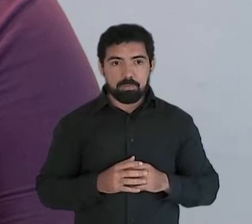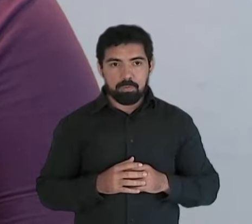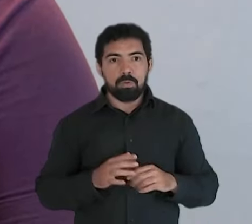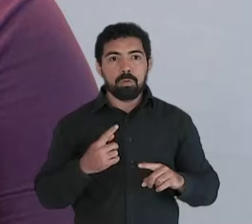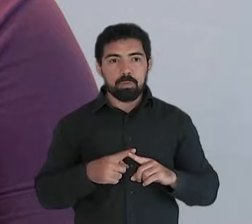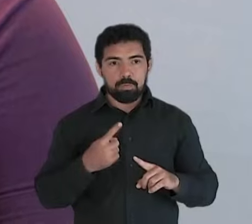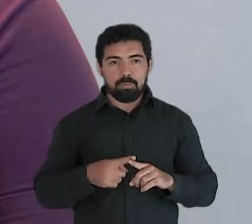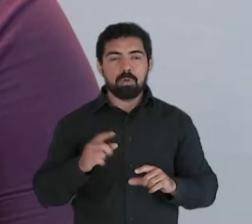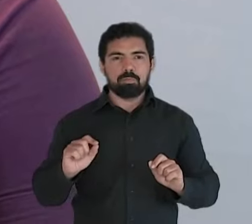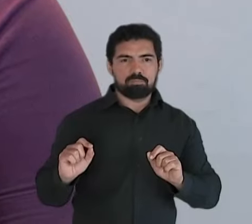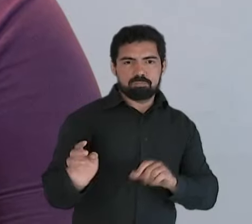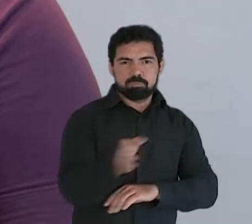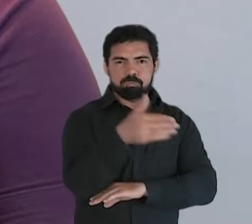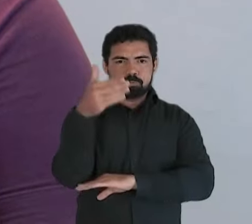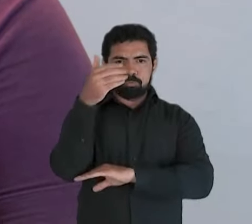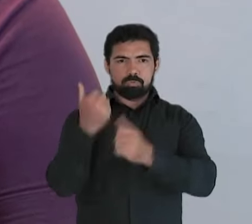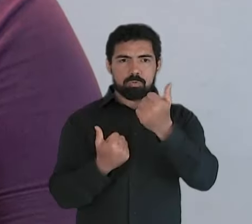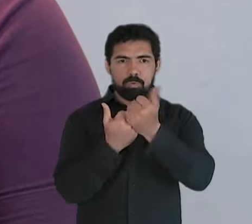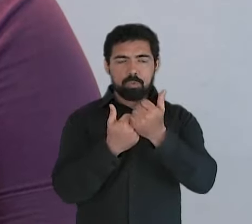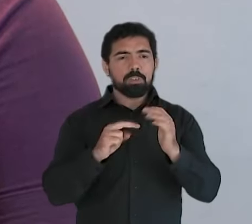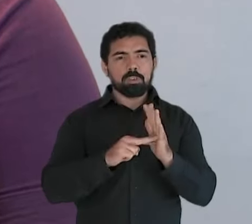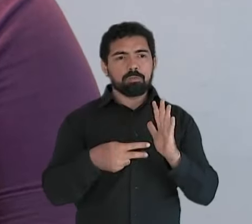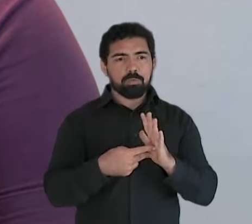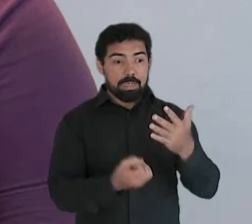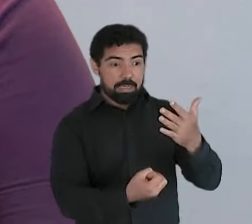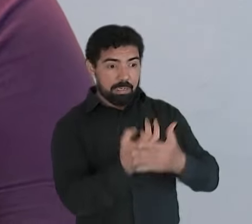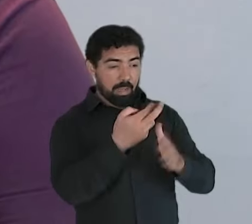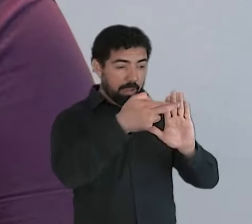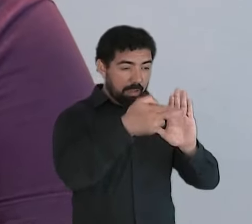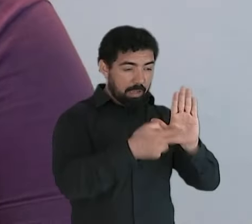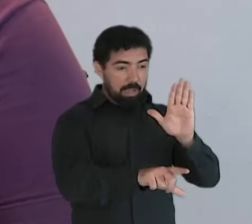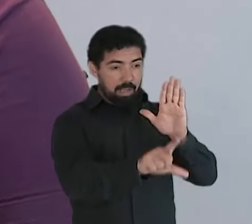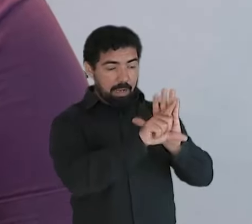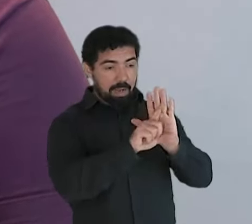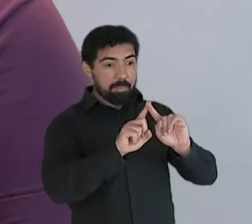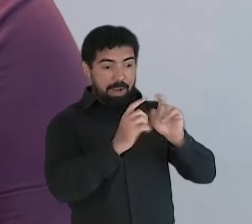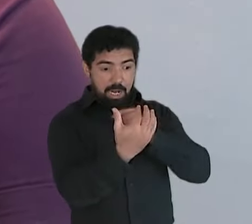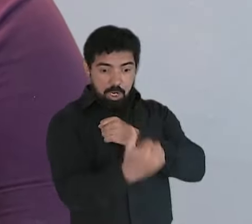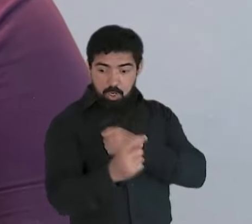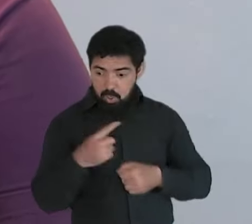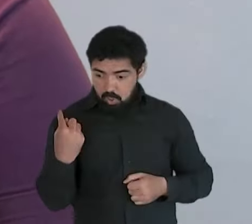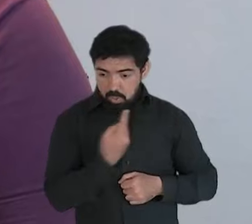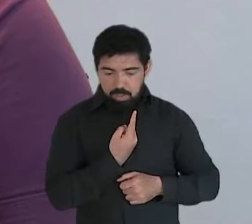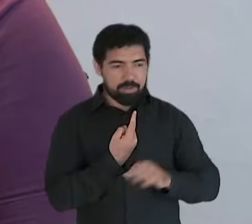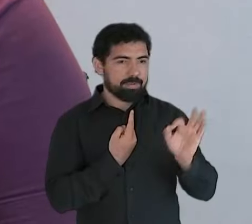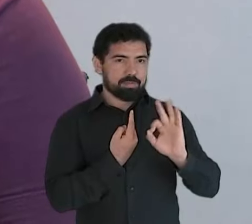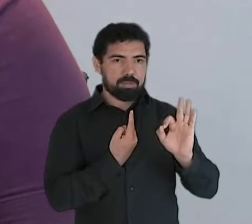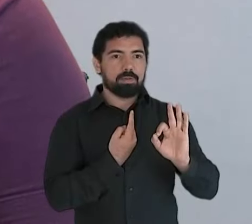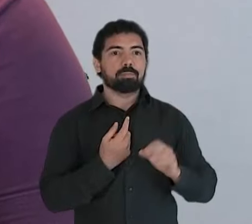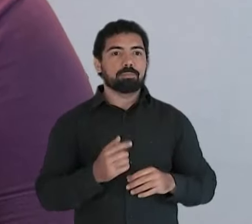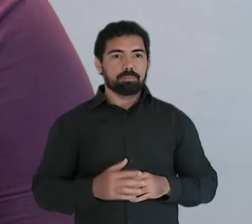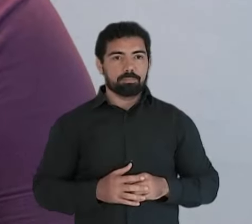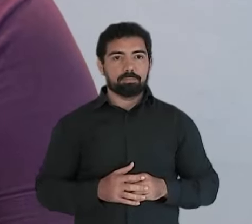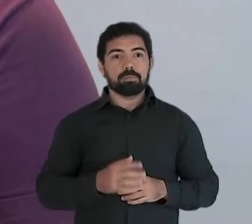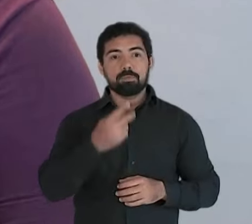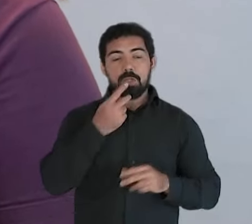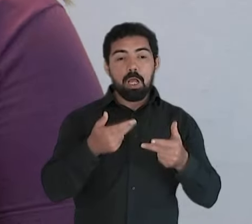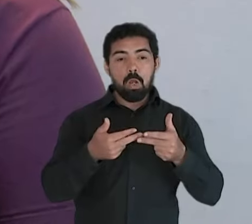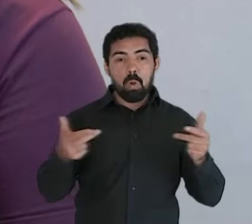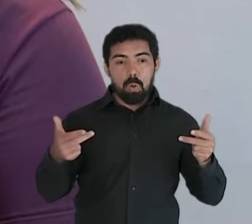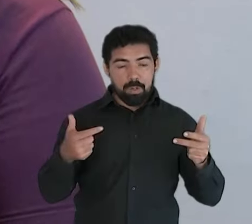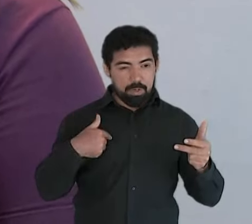essa bandeira. Nada sobre nós sem nós. Não tem como você saber falar de algo que você não vivencia. E eu